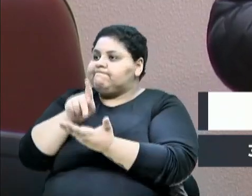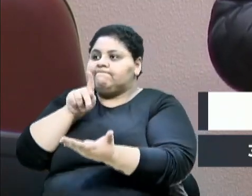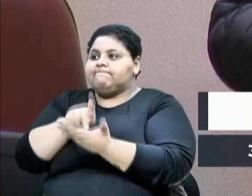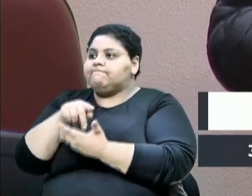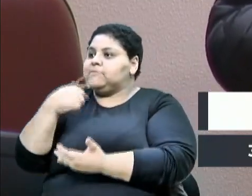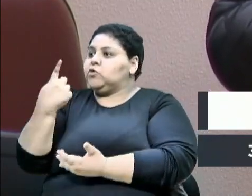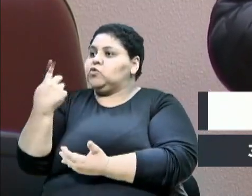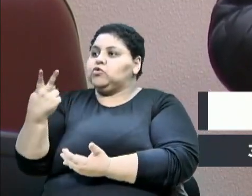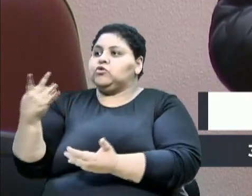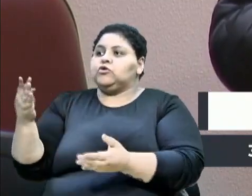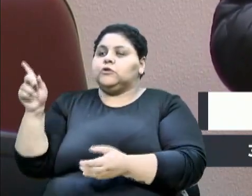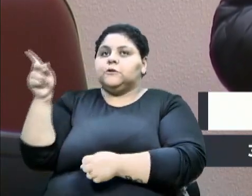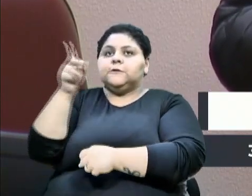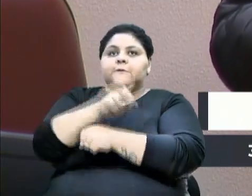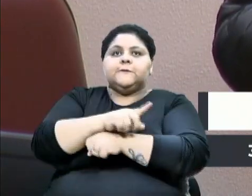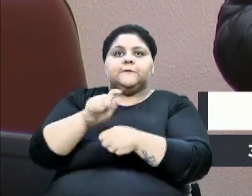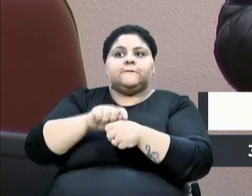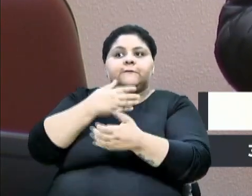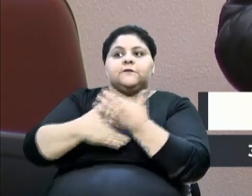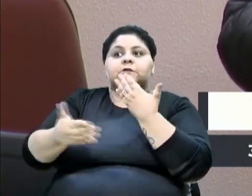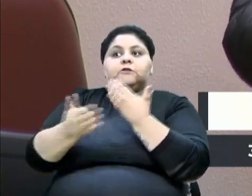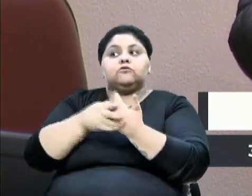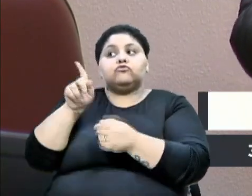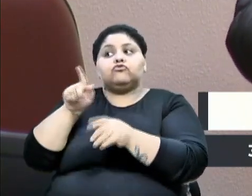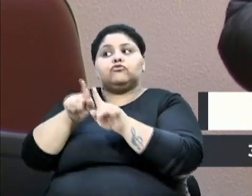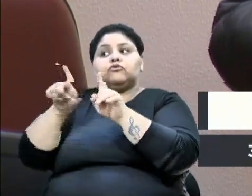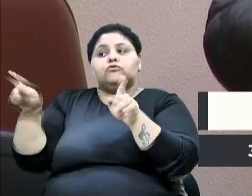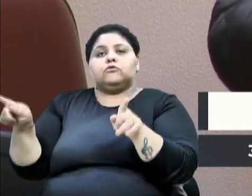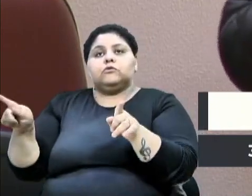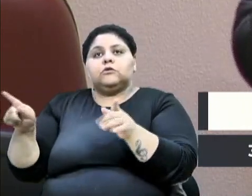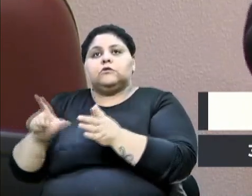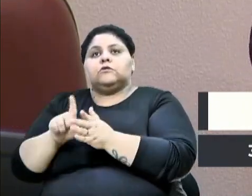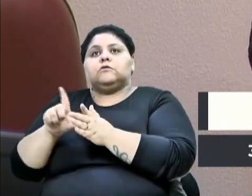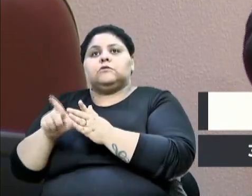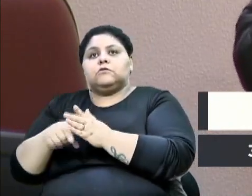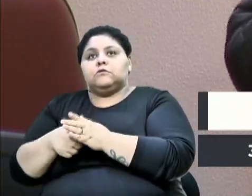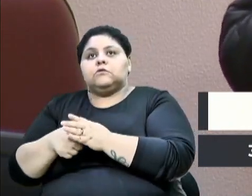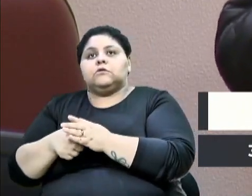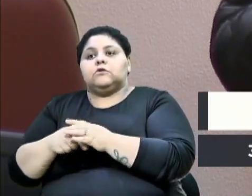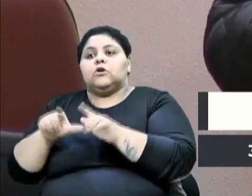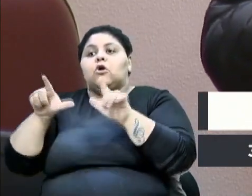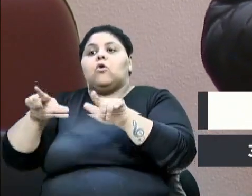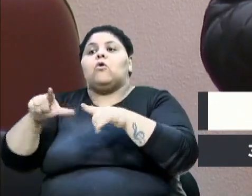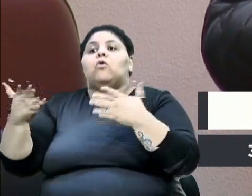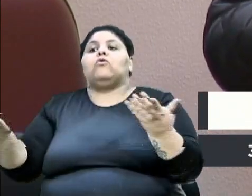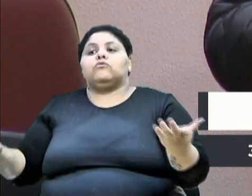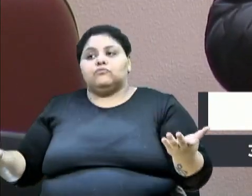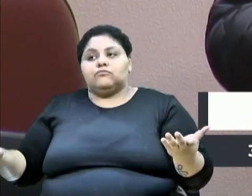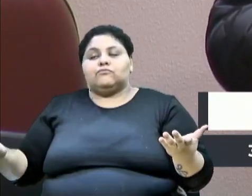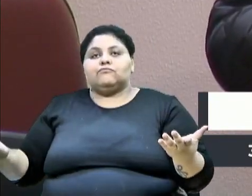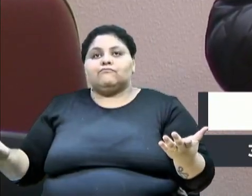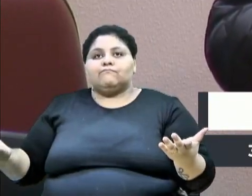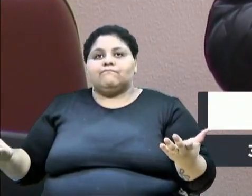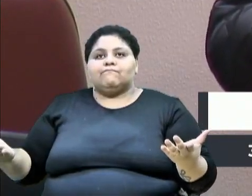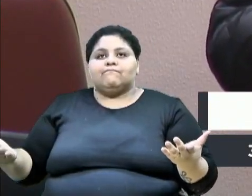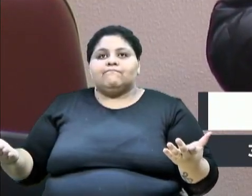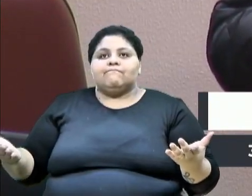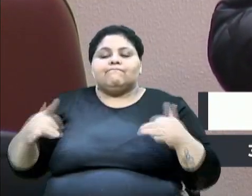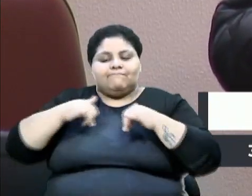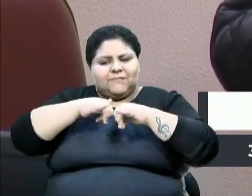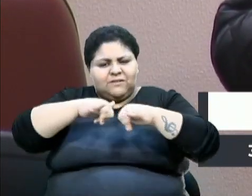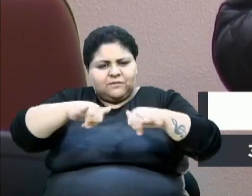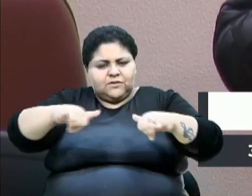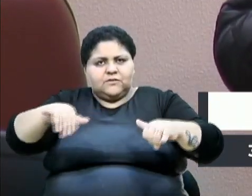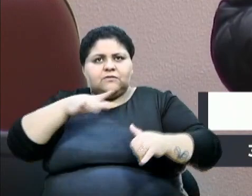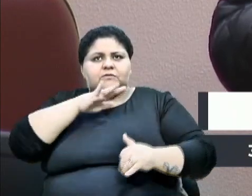no máximo, fazem tudo o que tem para fazer em Gramado e depois elas pedem, agora onde eu posso ir? Então, a má divulgação por um